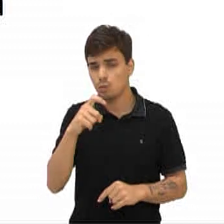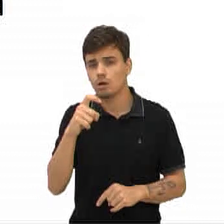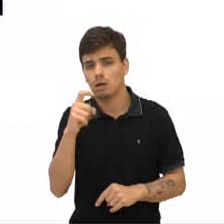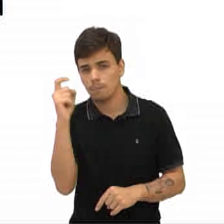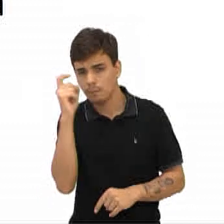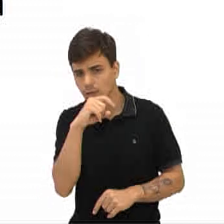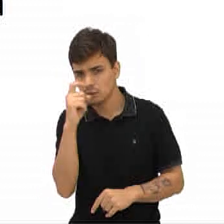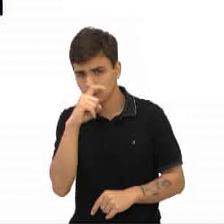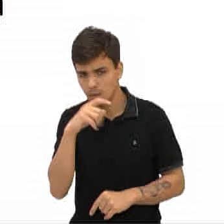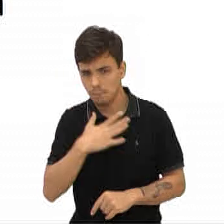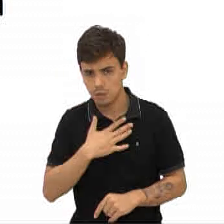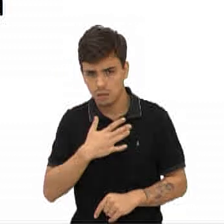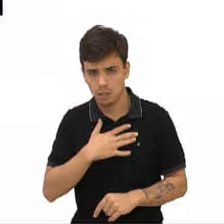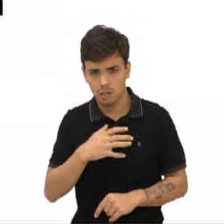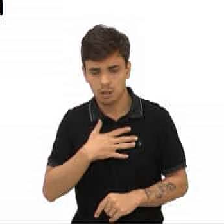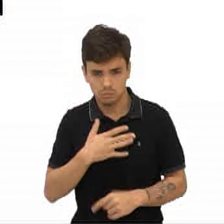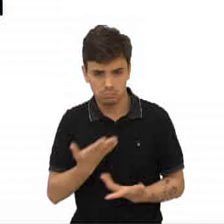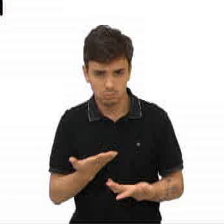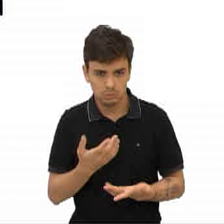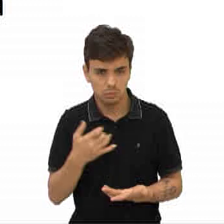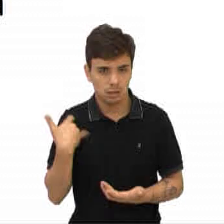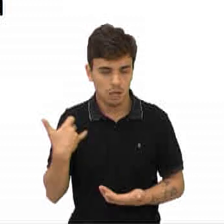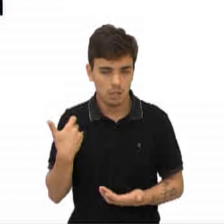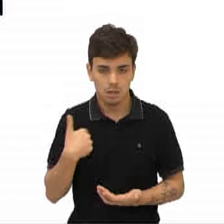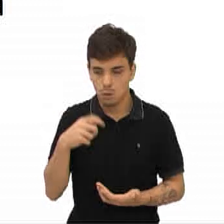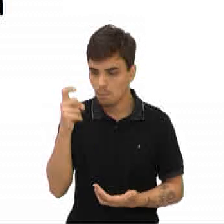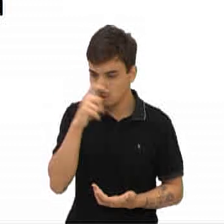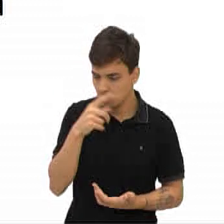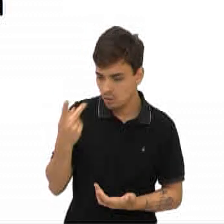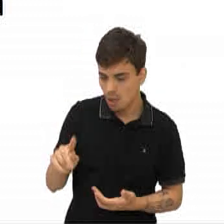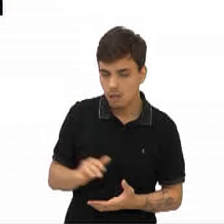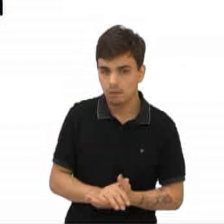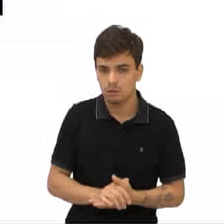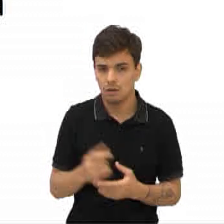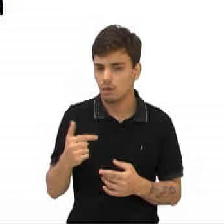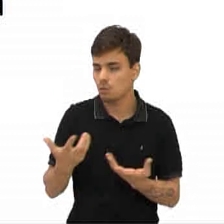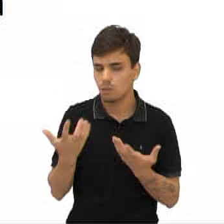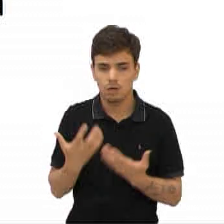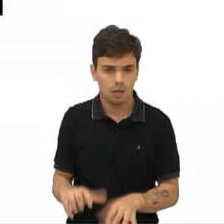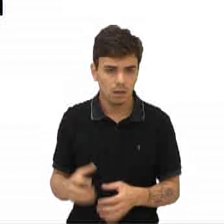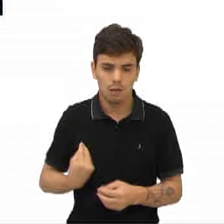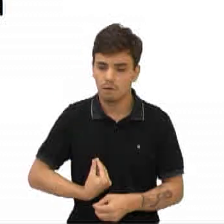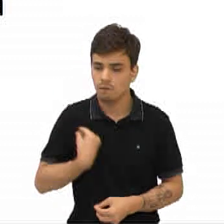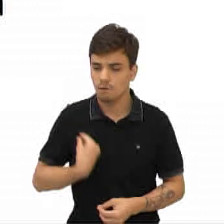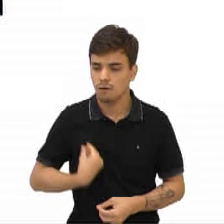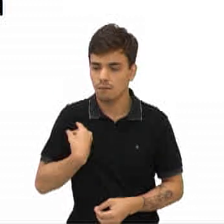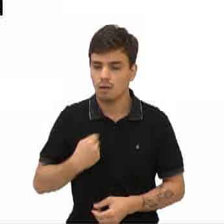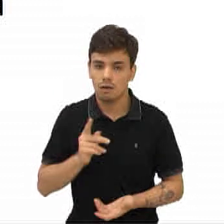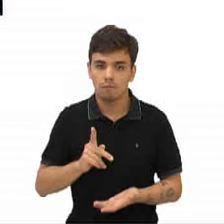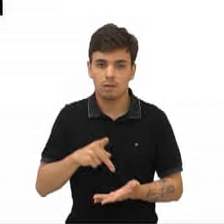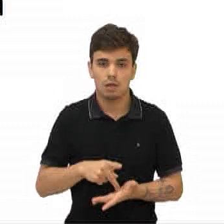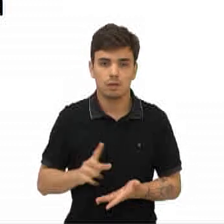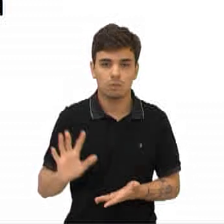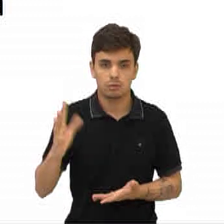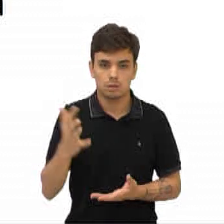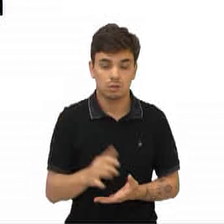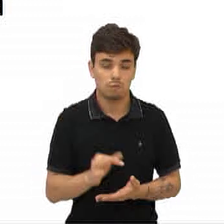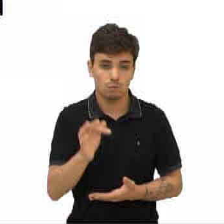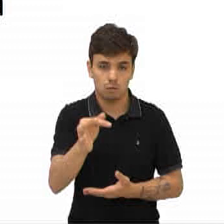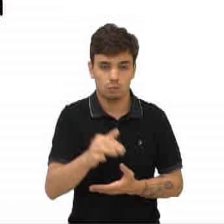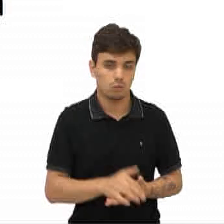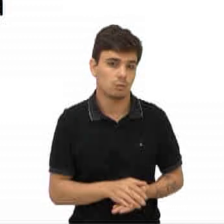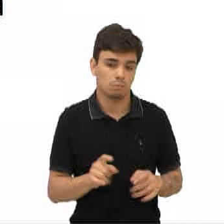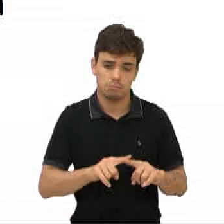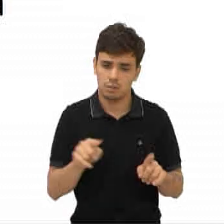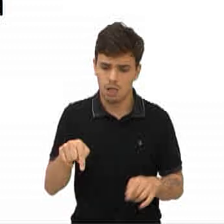idade dela. Não queria viver com antecedência o que inevitavelmente me aguardava. Mas ela nunca